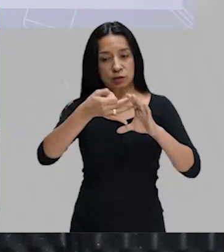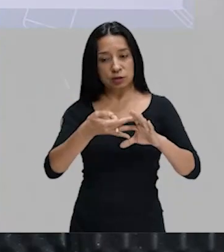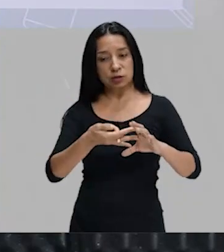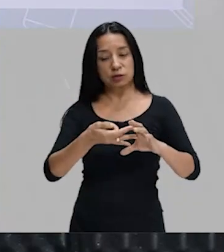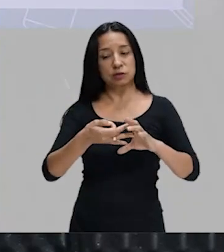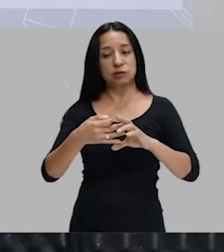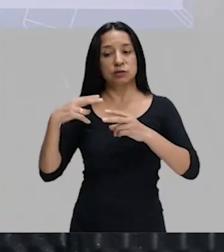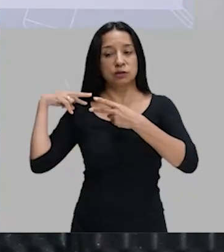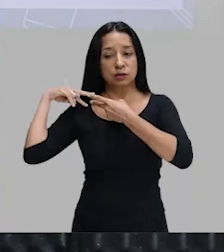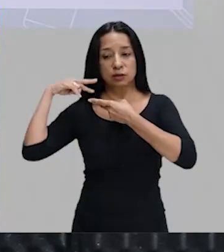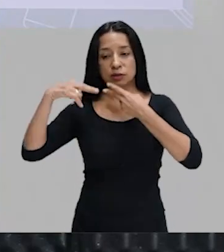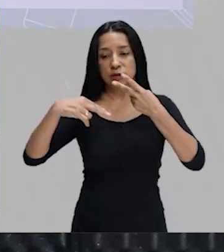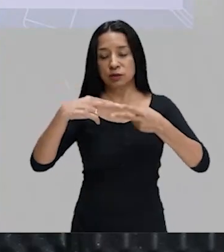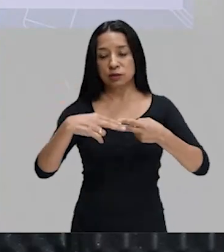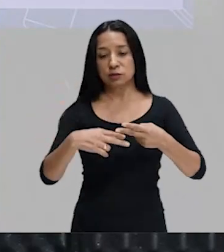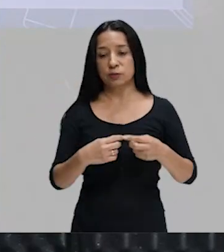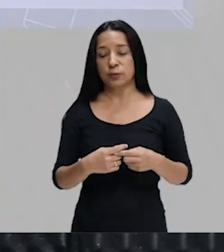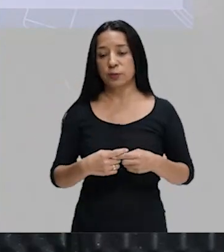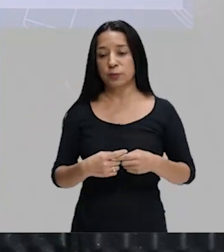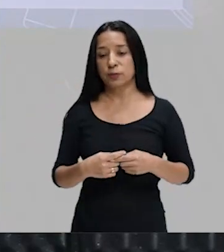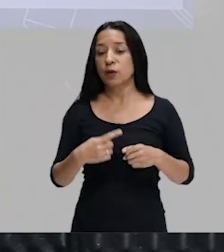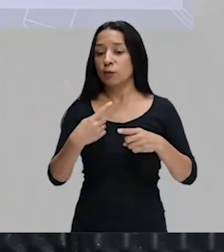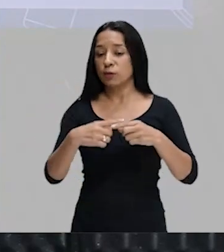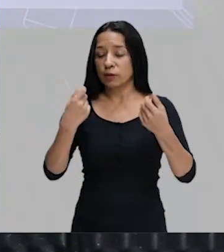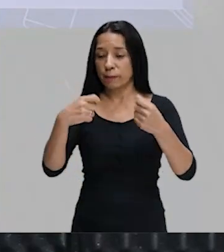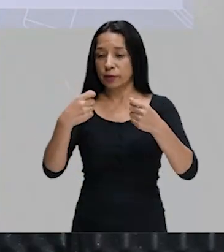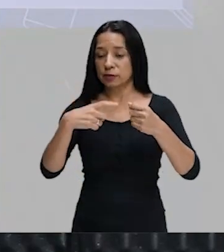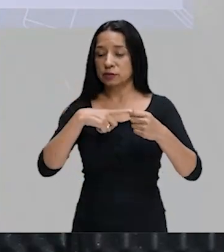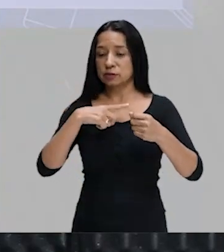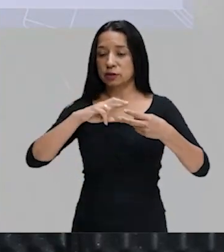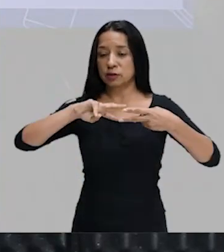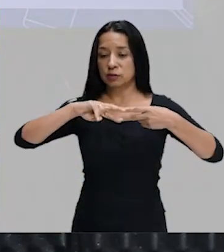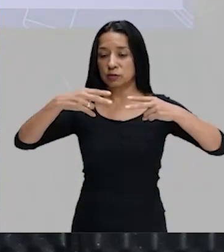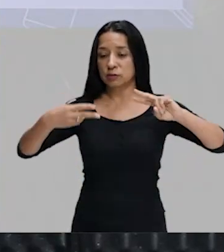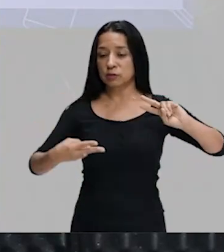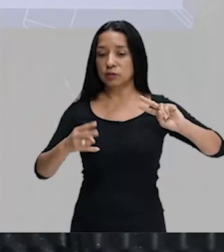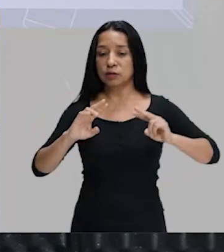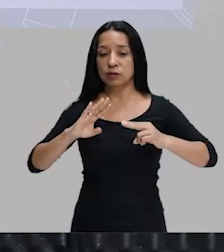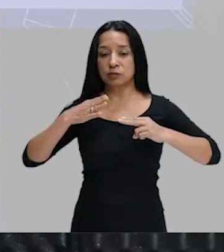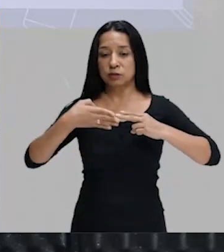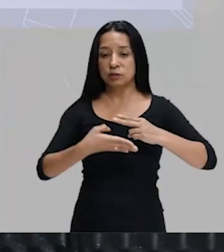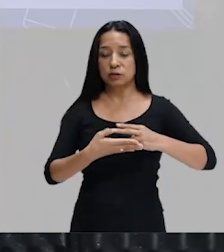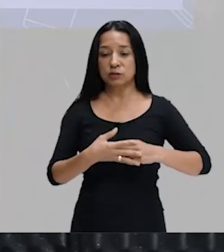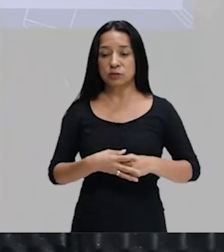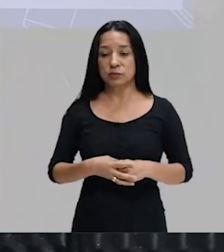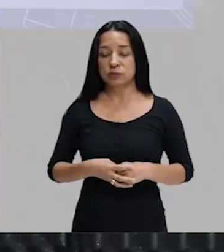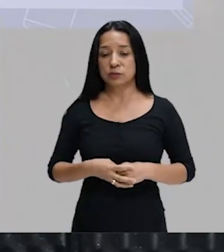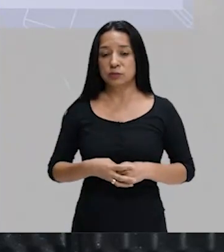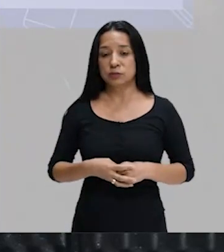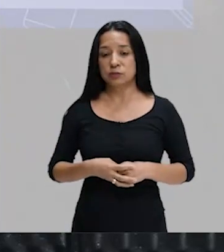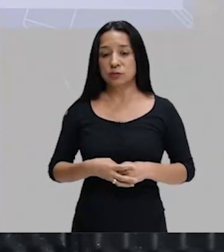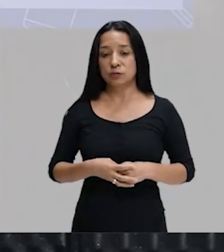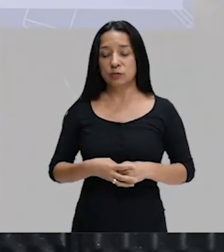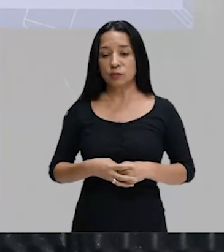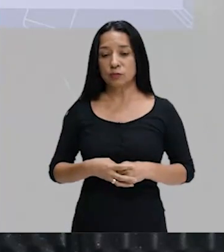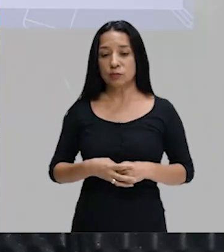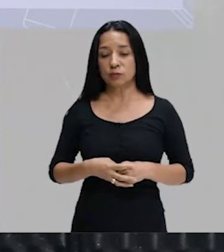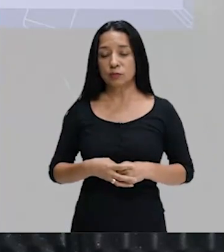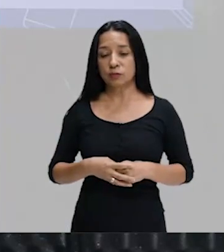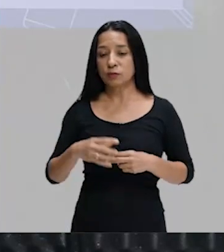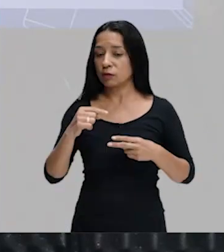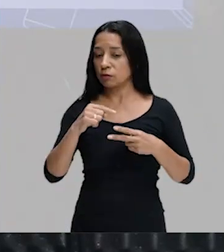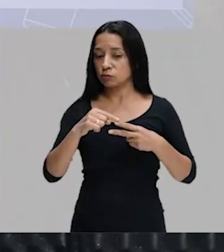alelos recessivos, tá? E eu tenho o último genótipo das pessoas que são normais do sexo feminino. Elas têm os 2